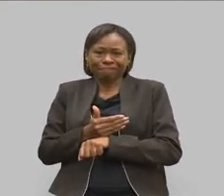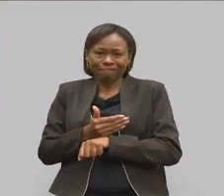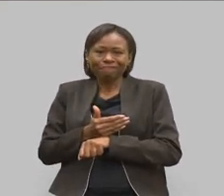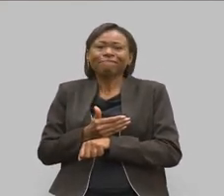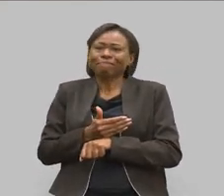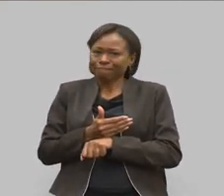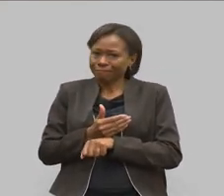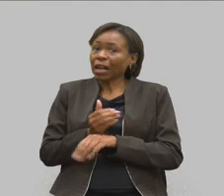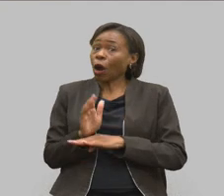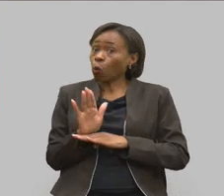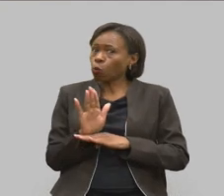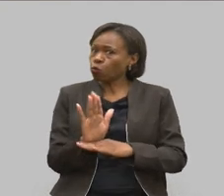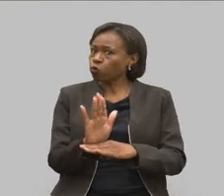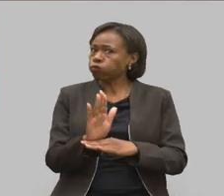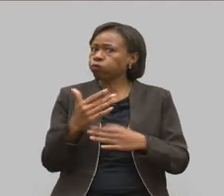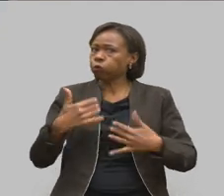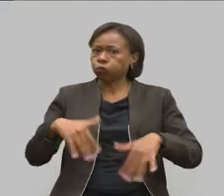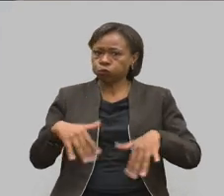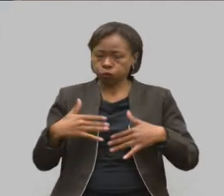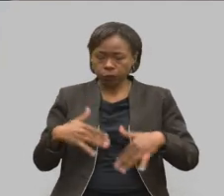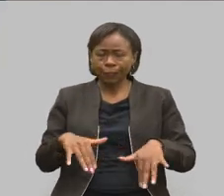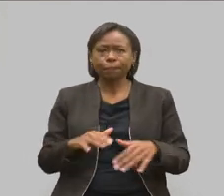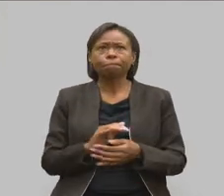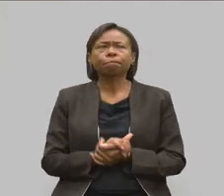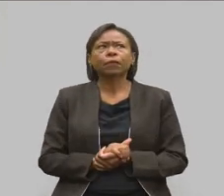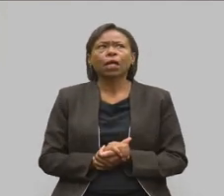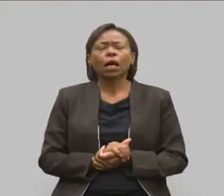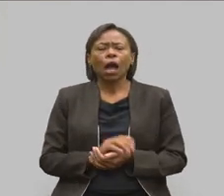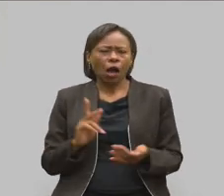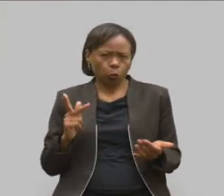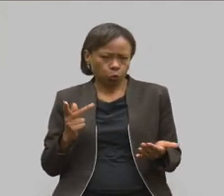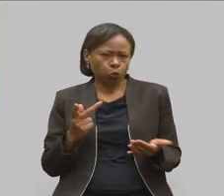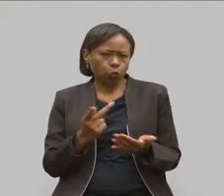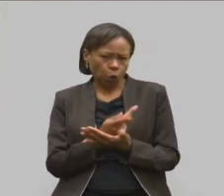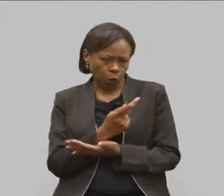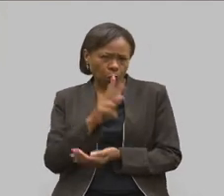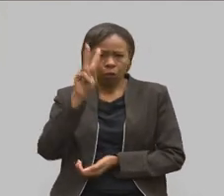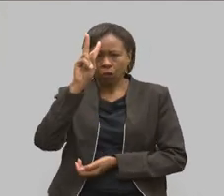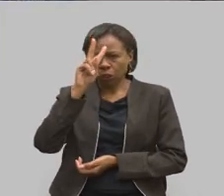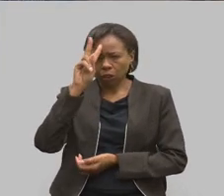contribuído muito nós tivemos um caso